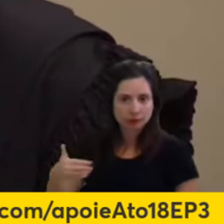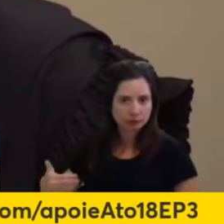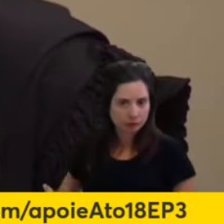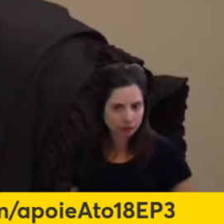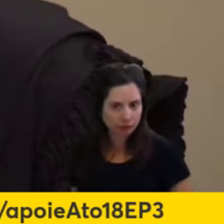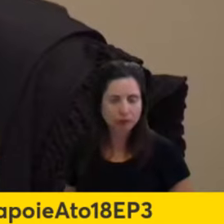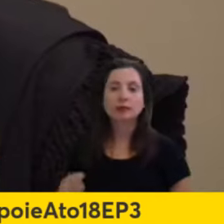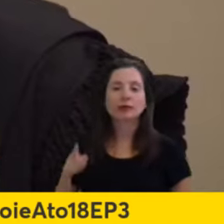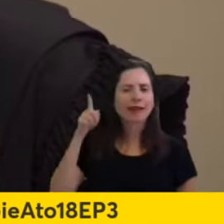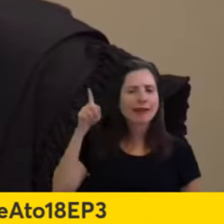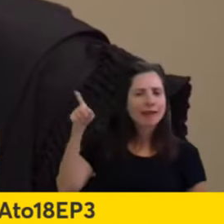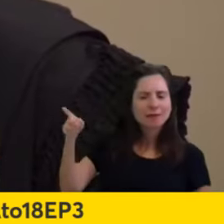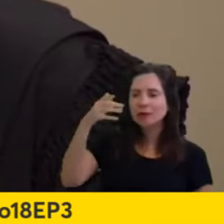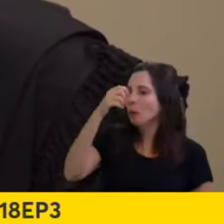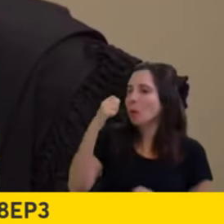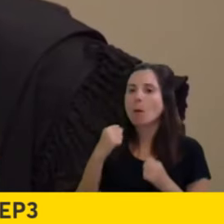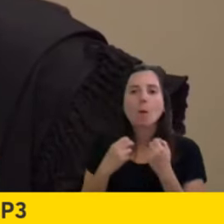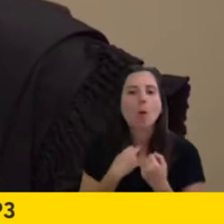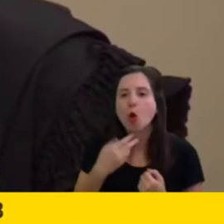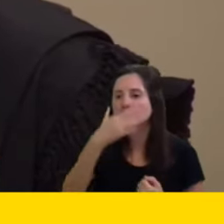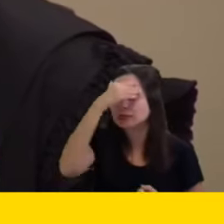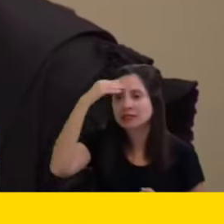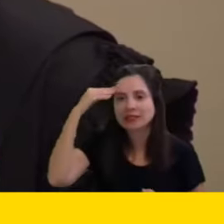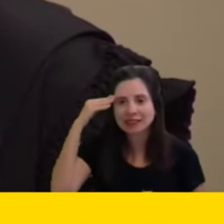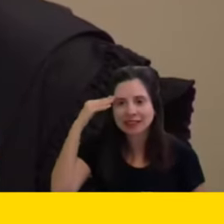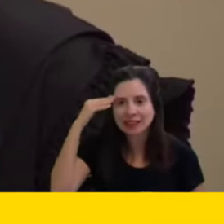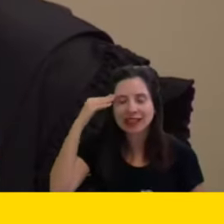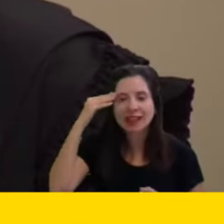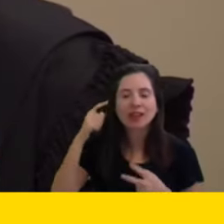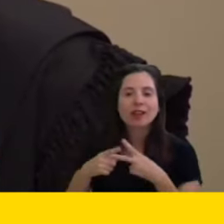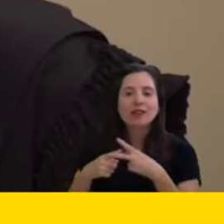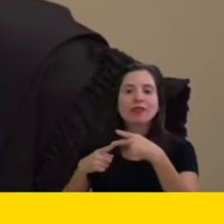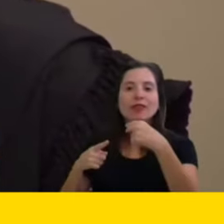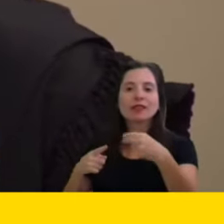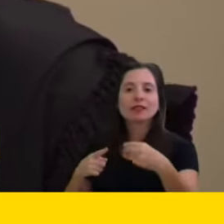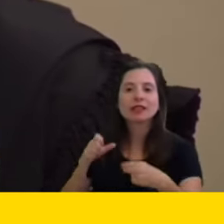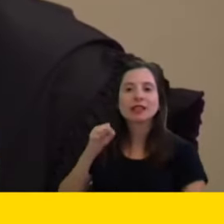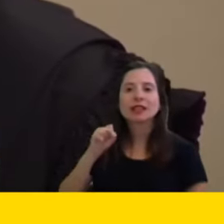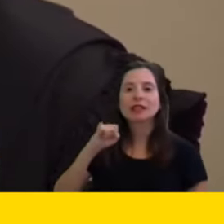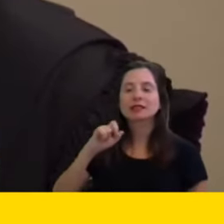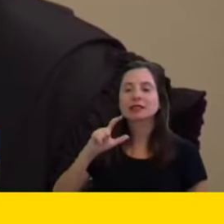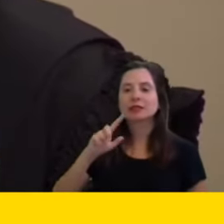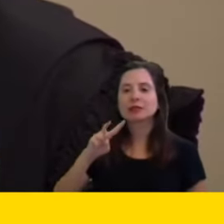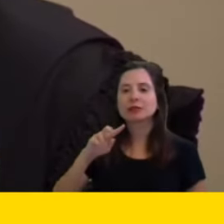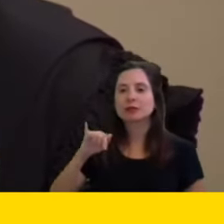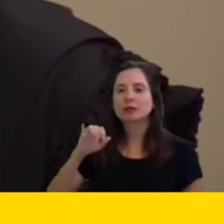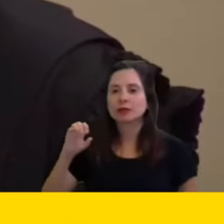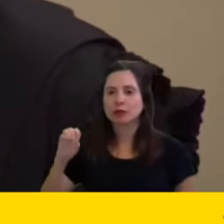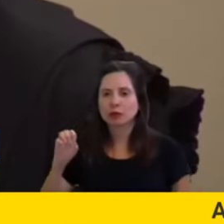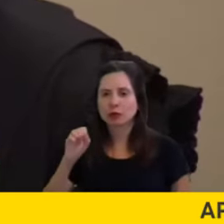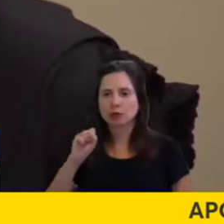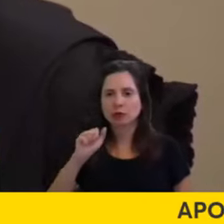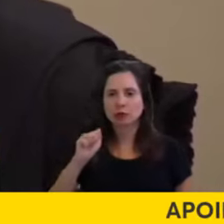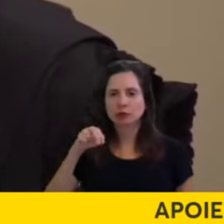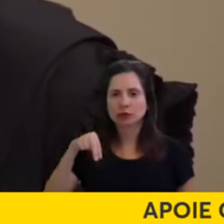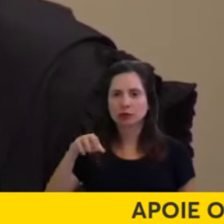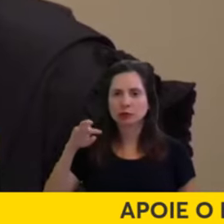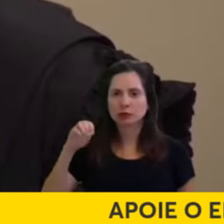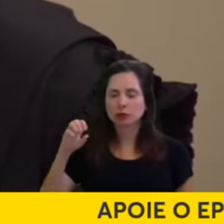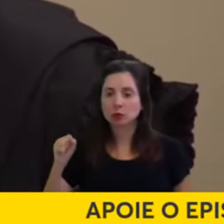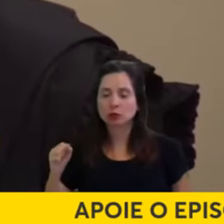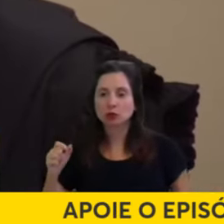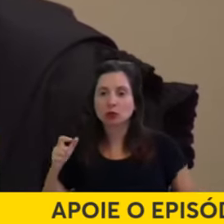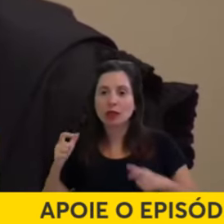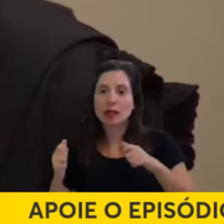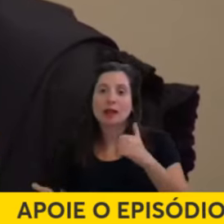não se pode esquecer da candidatura surpresa de Silvio Santos lançado candidato depois das inscrições efetuadas no lugar de Armando Correa por